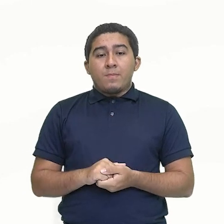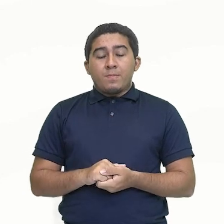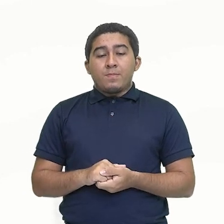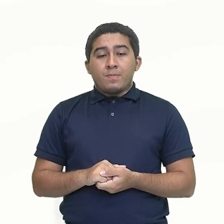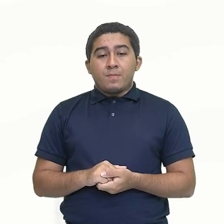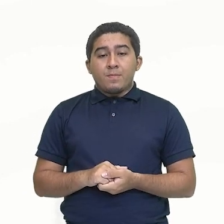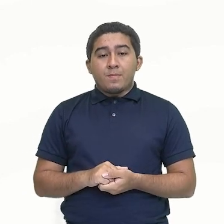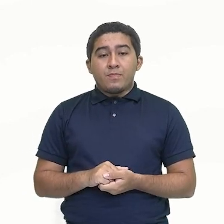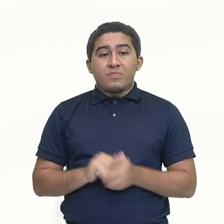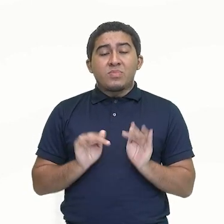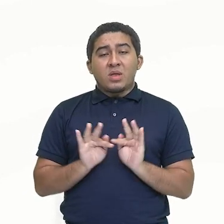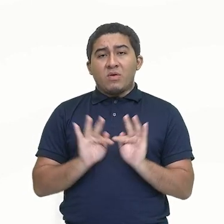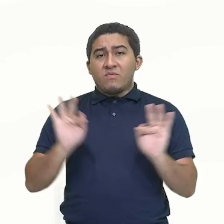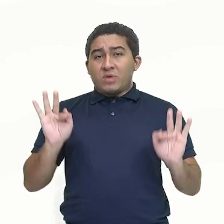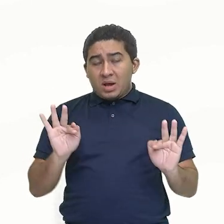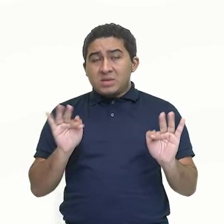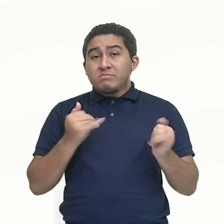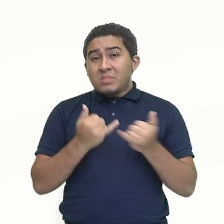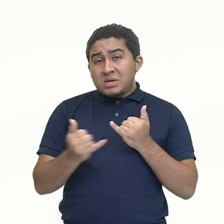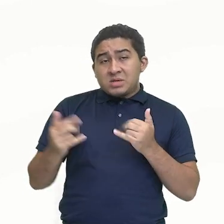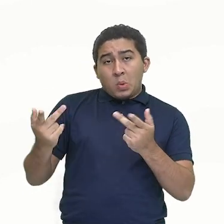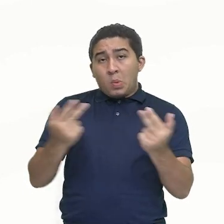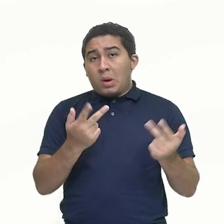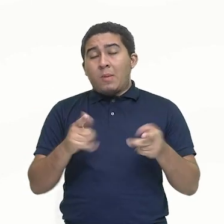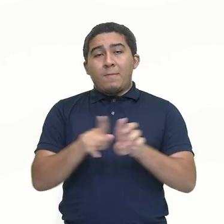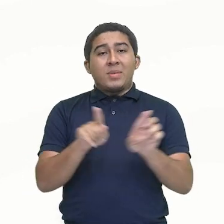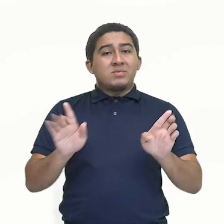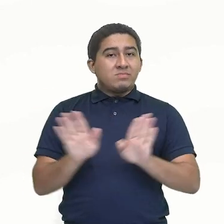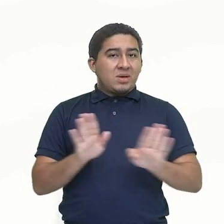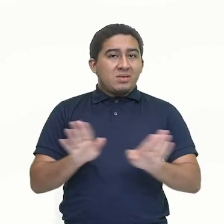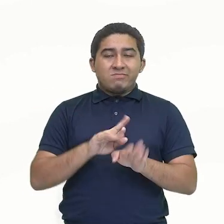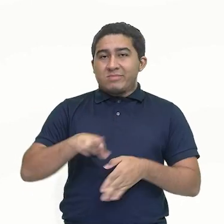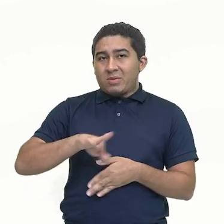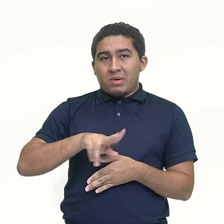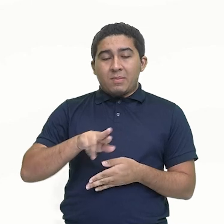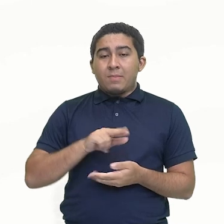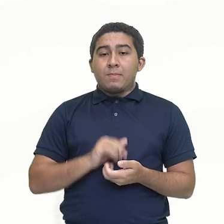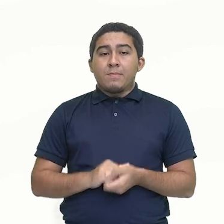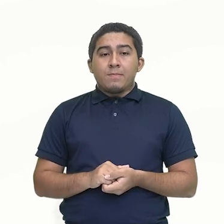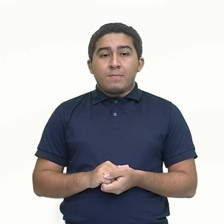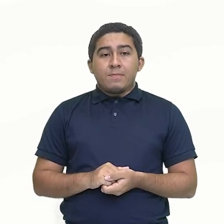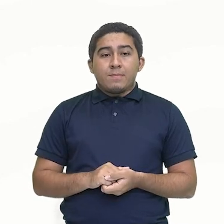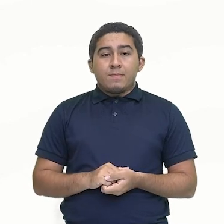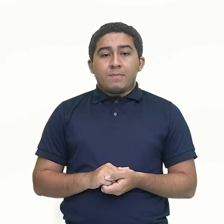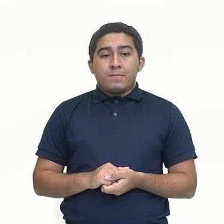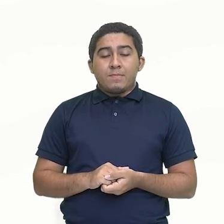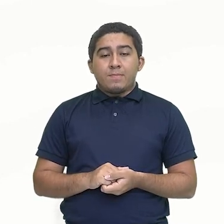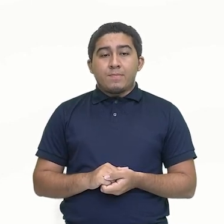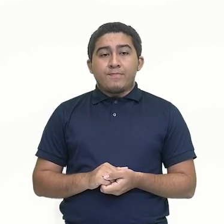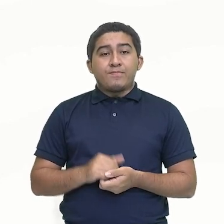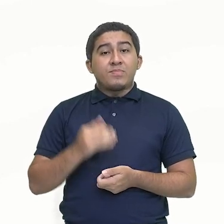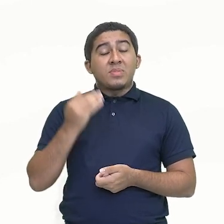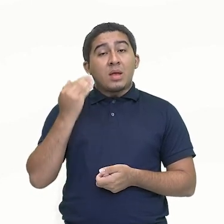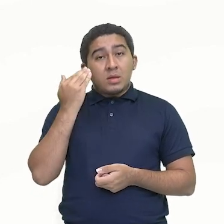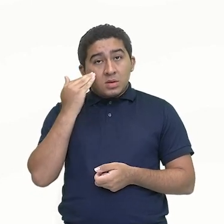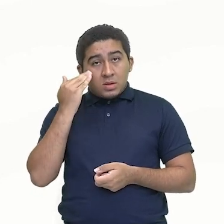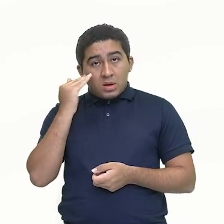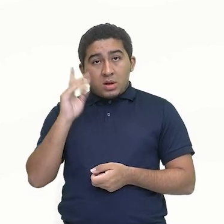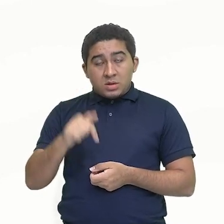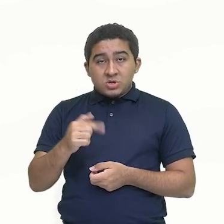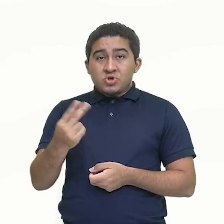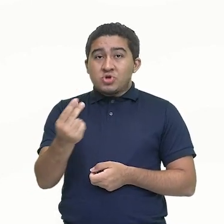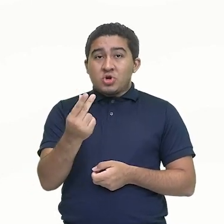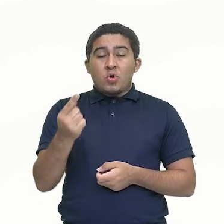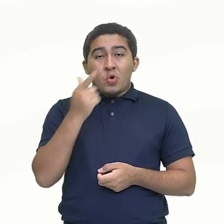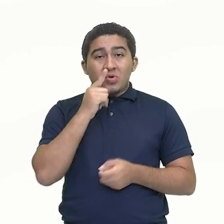Na mesma frase parece que nós estamos dizendo a mesma coisa, mas na verdade não é, tá? Obter o lucro máximo significa